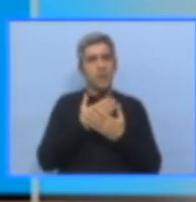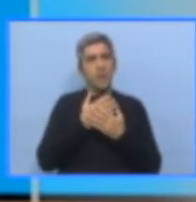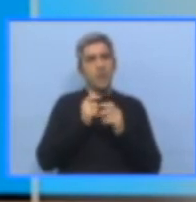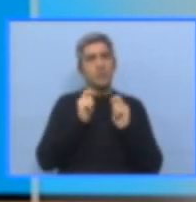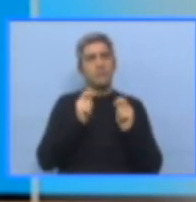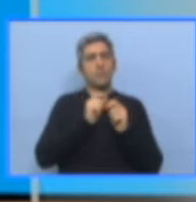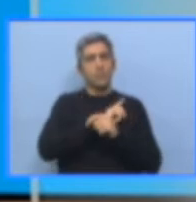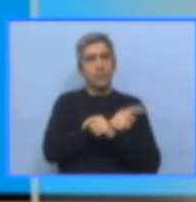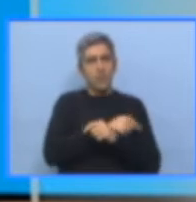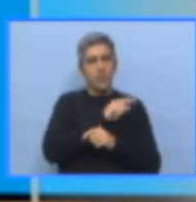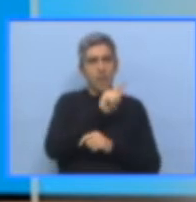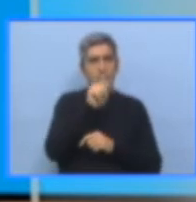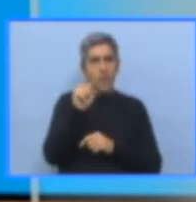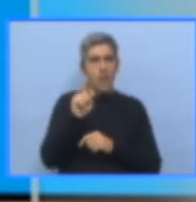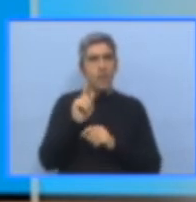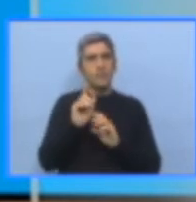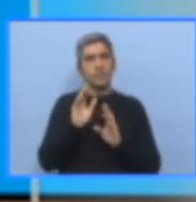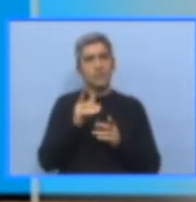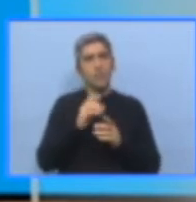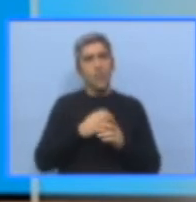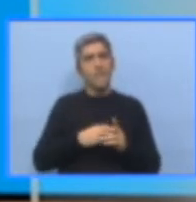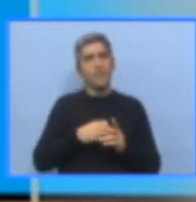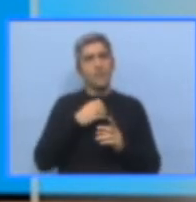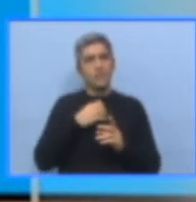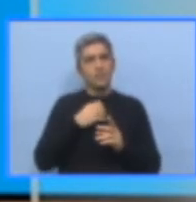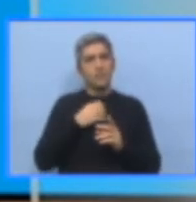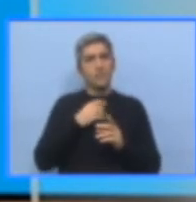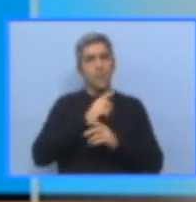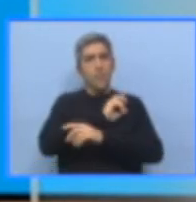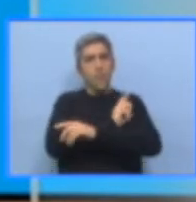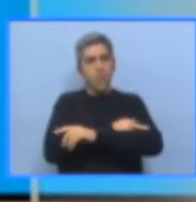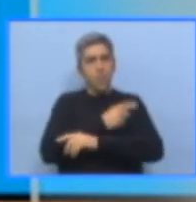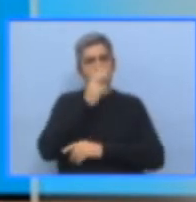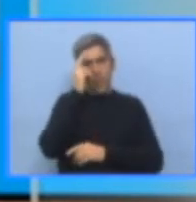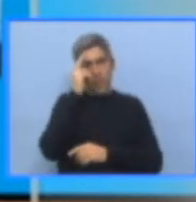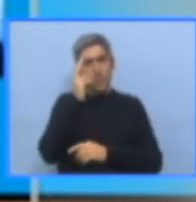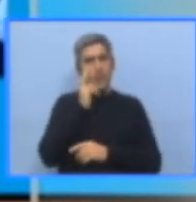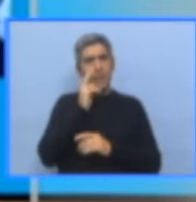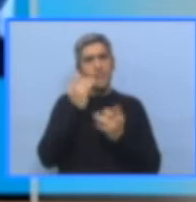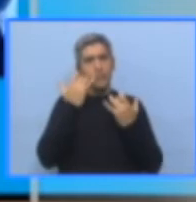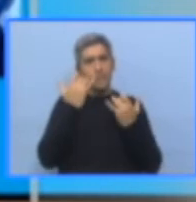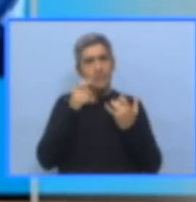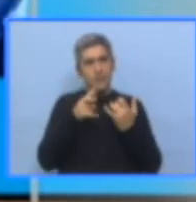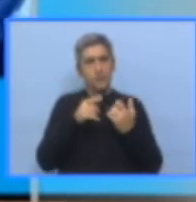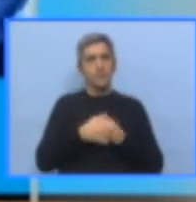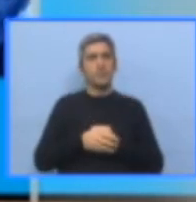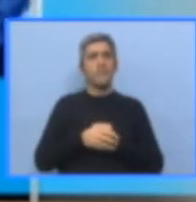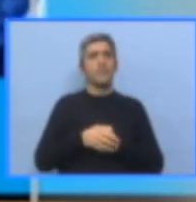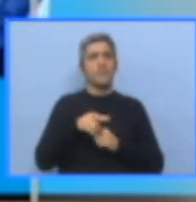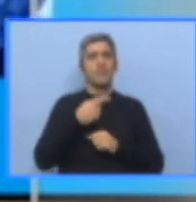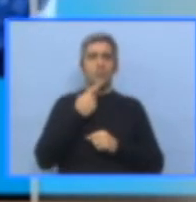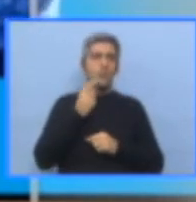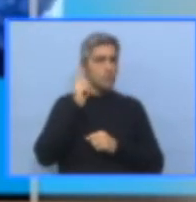os poderes instituídos é a confiança e a coragem dos diretores de informação. E isso é